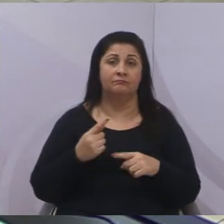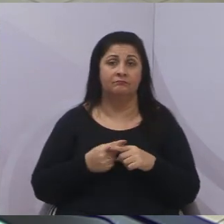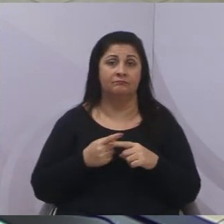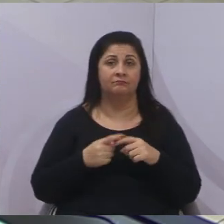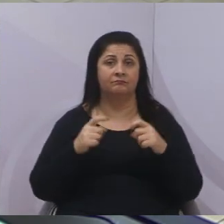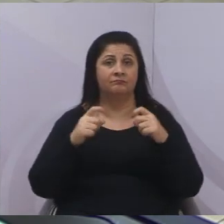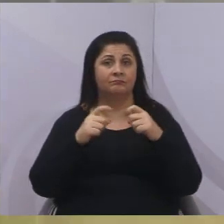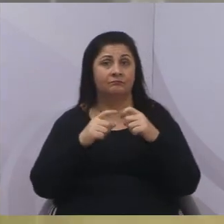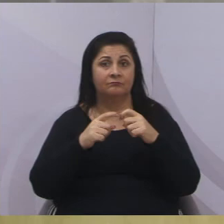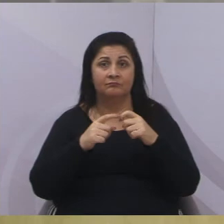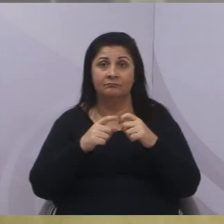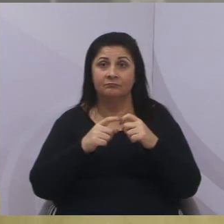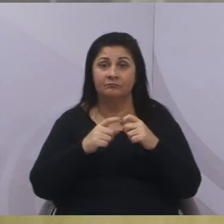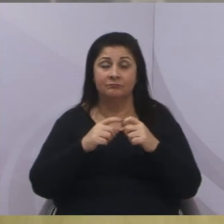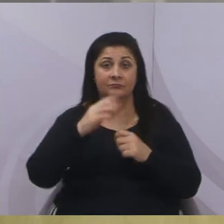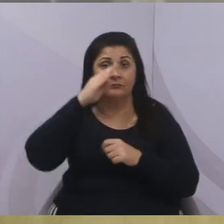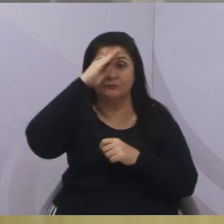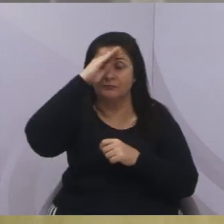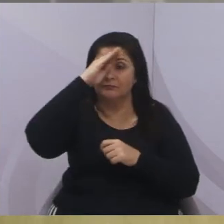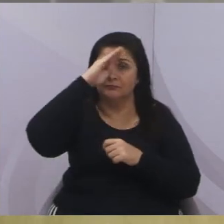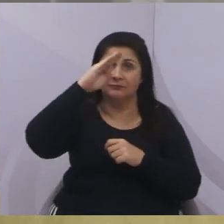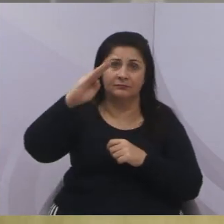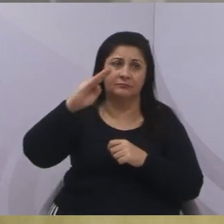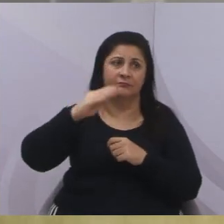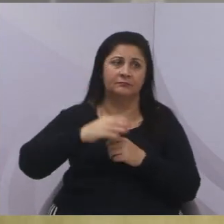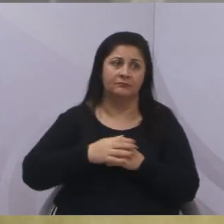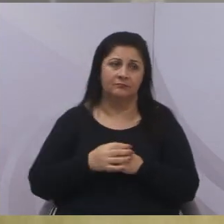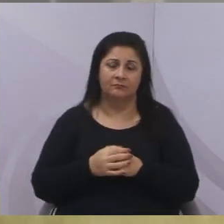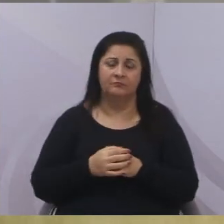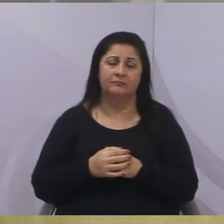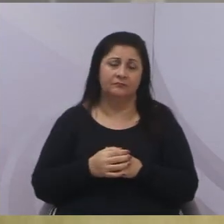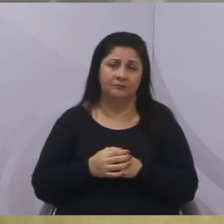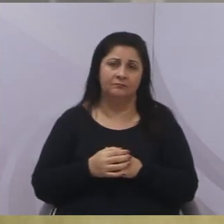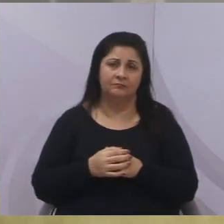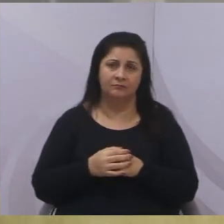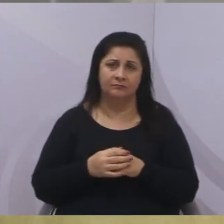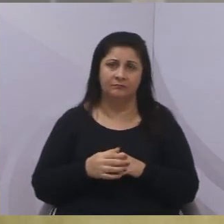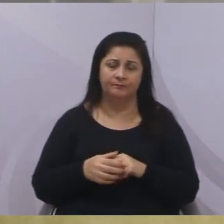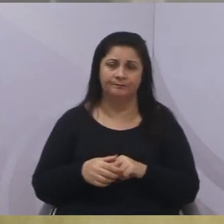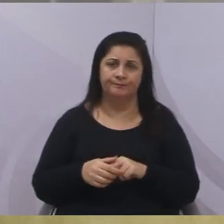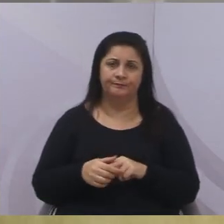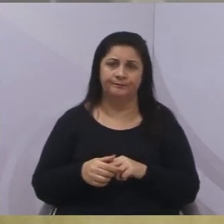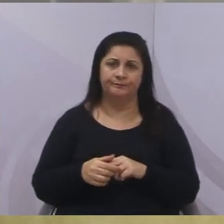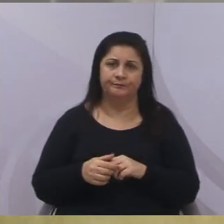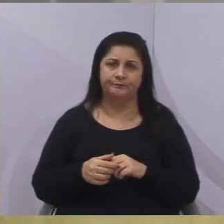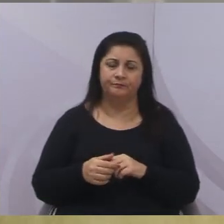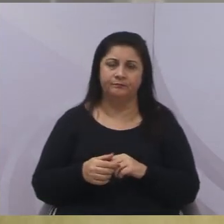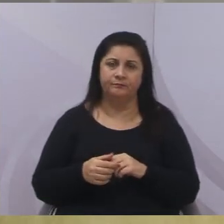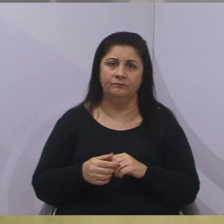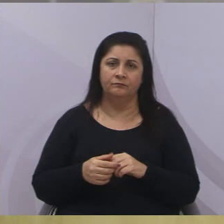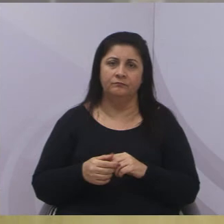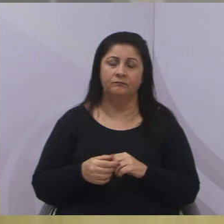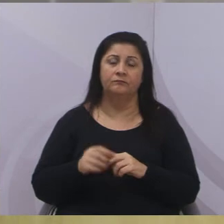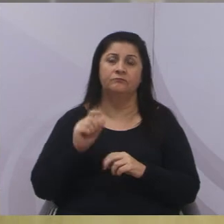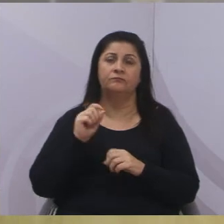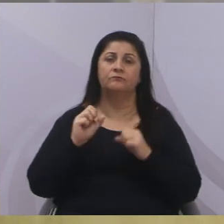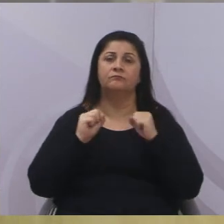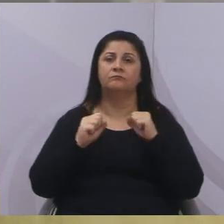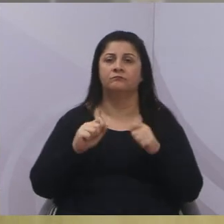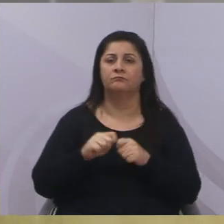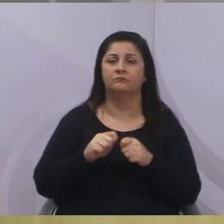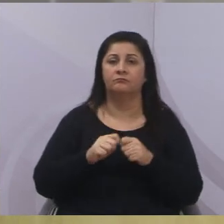extremamente essencial no combate, no enfrentamento à pandemia. O que a gente pode fazer